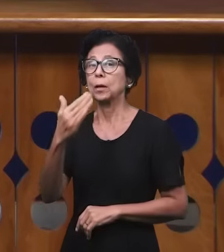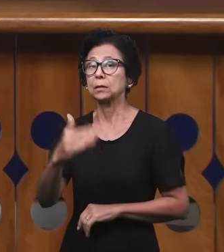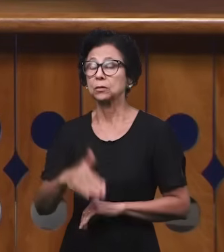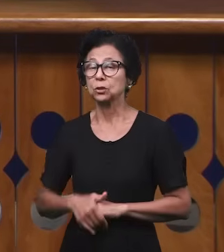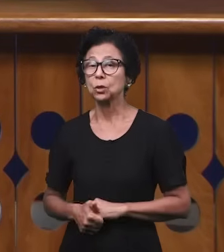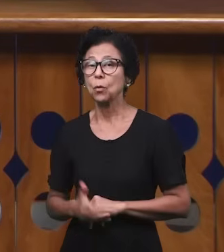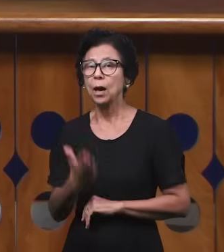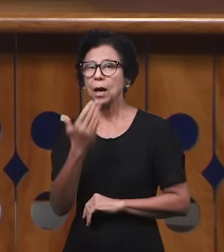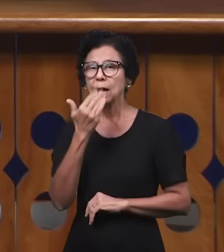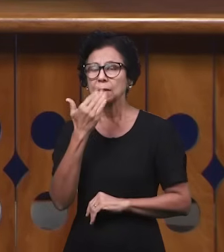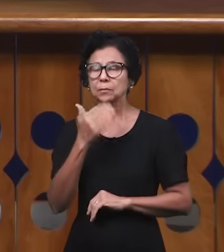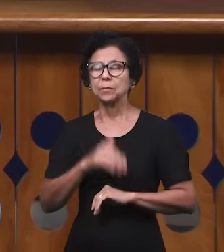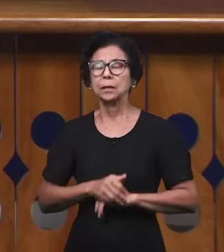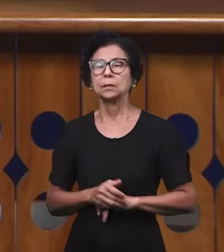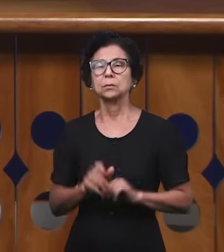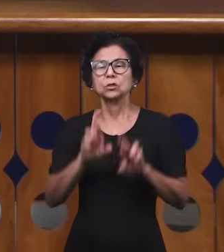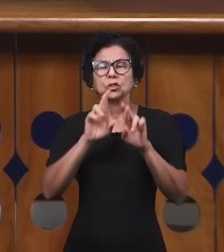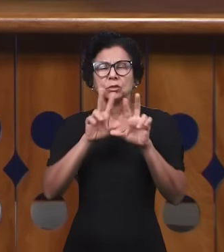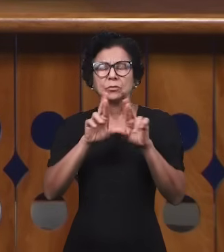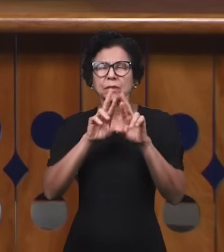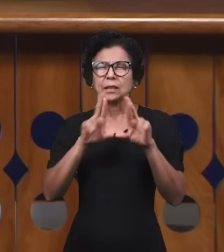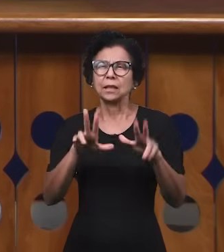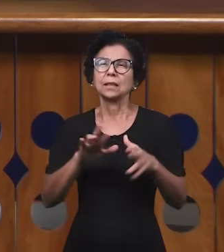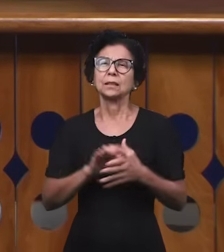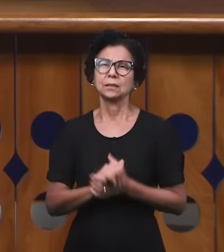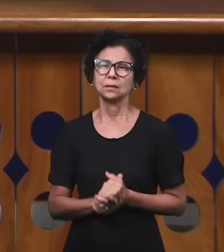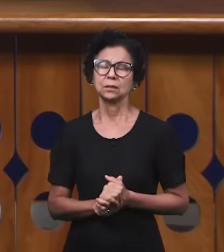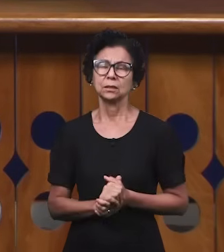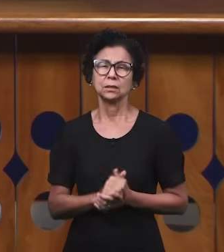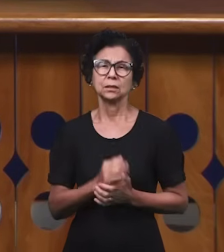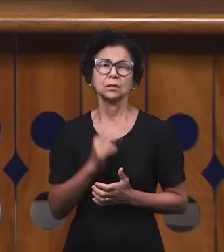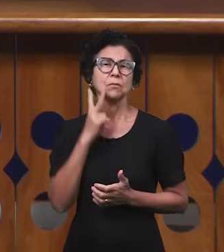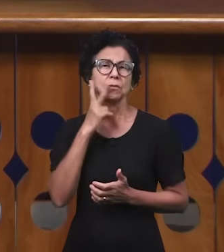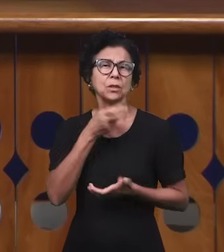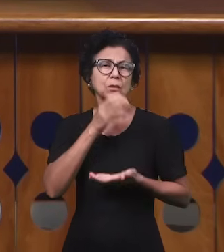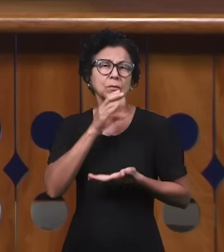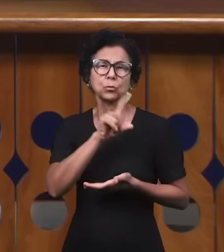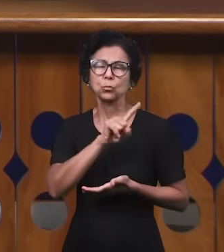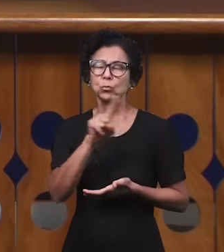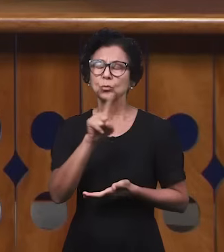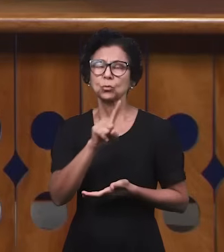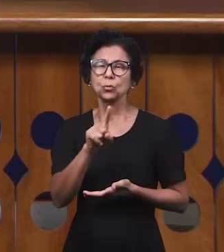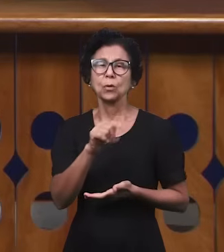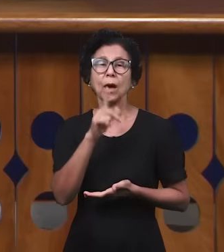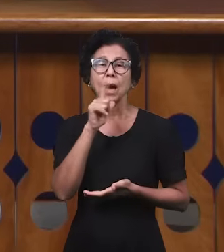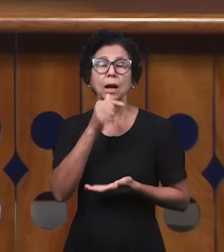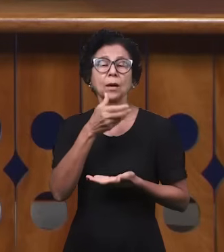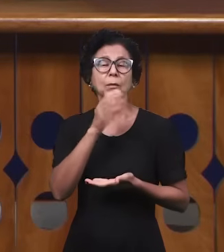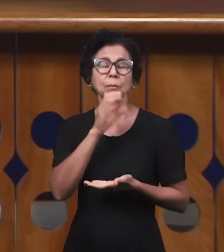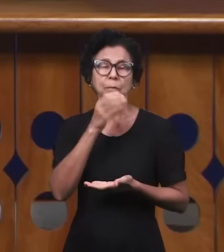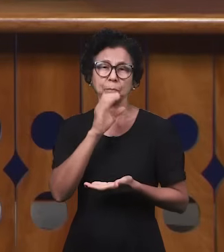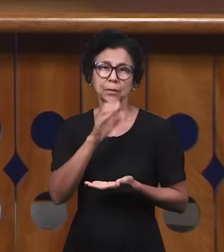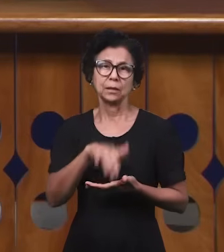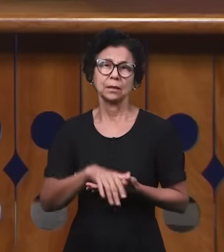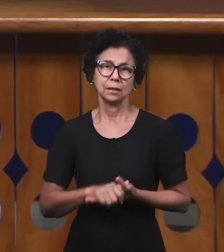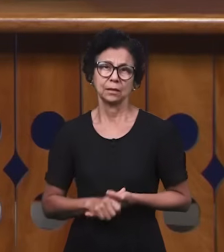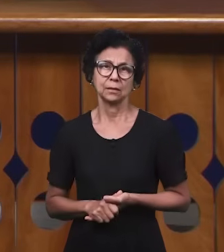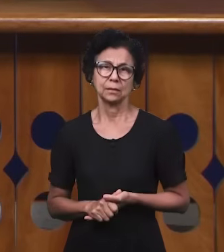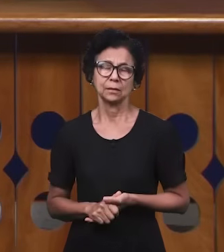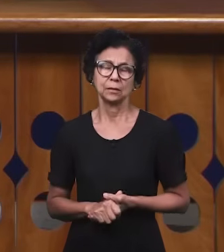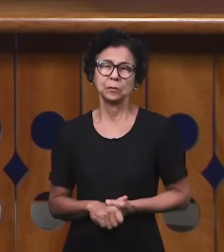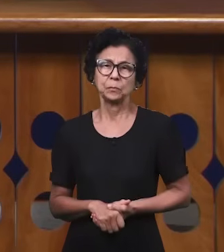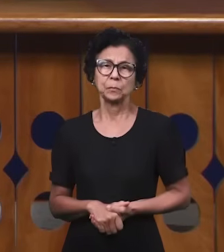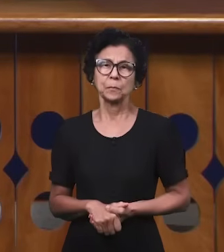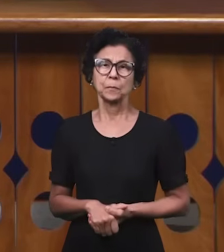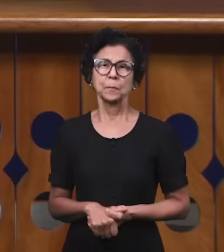que resultou em saúde e sabedoria superior. Quando nós falamos de água,